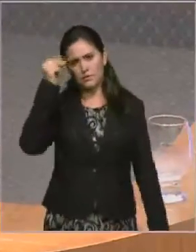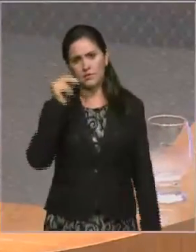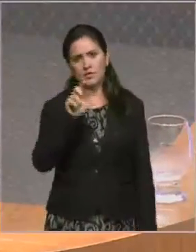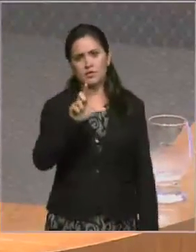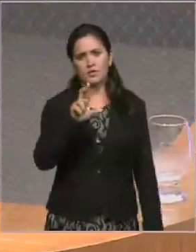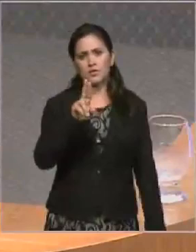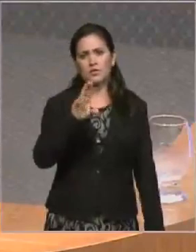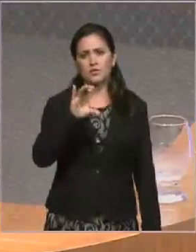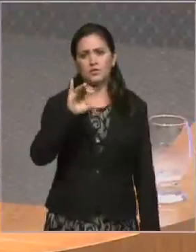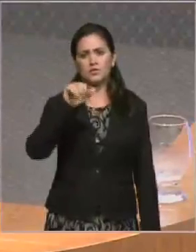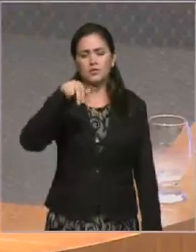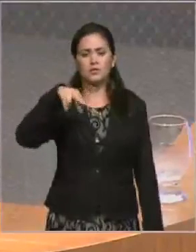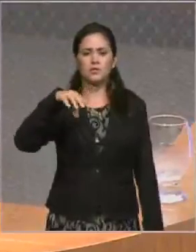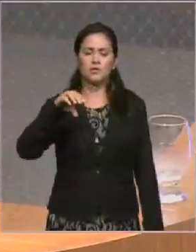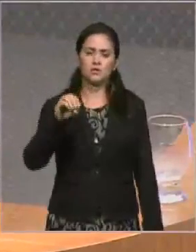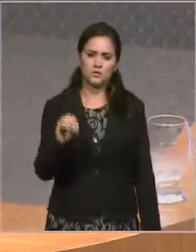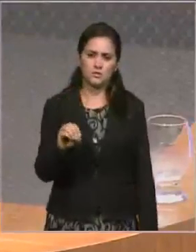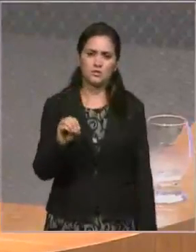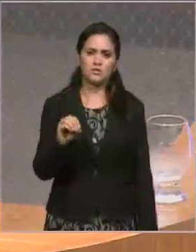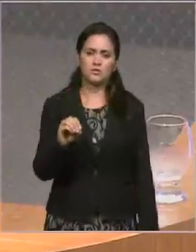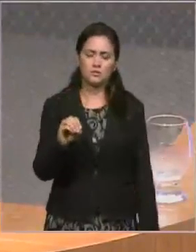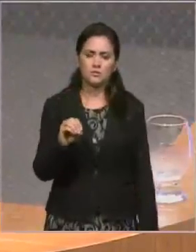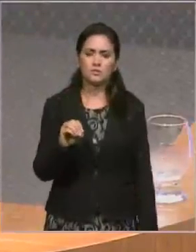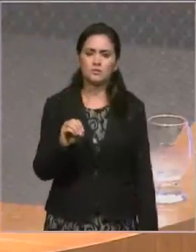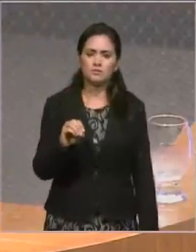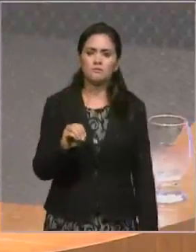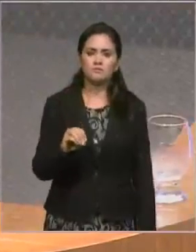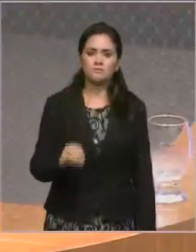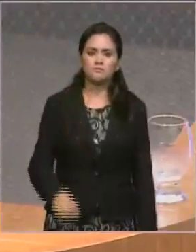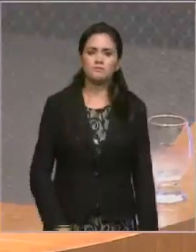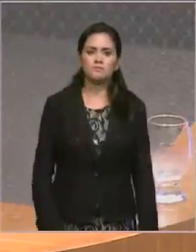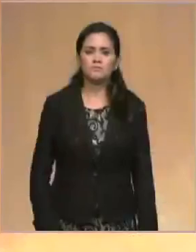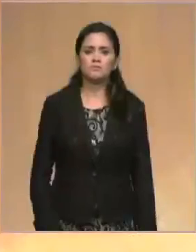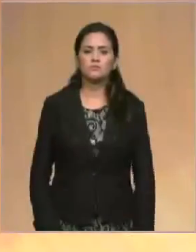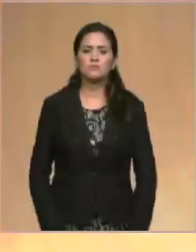deu fim ao monopólio do transporte público da nossa cidade. Era isso, senhor presidente.